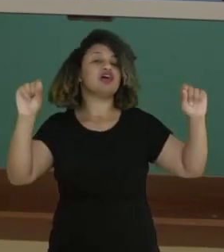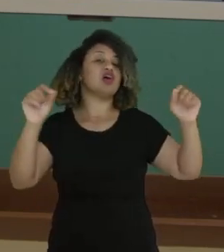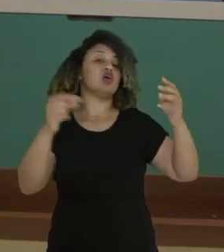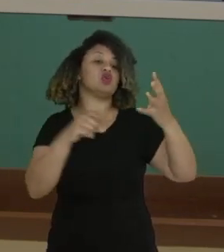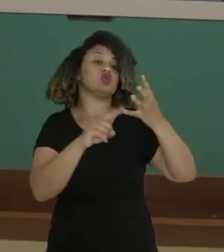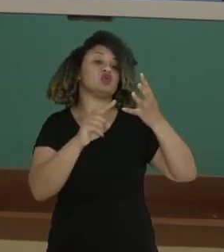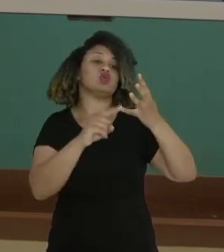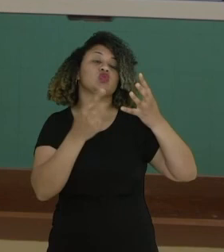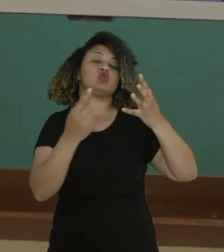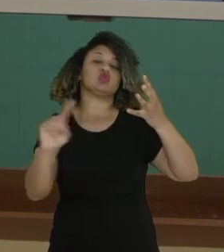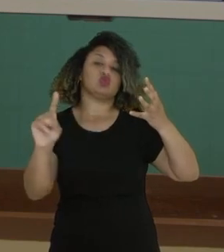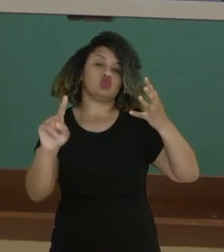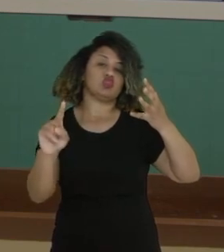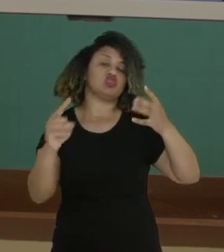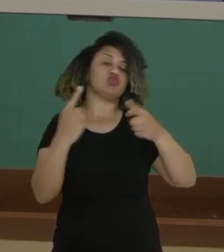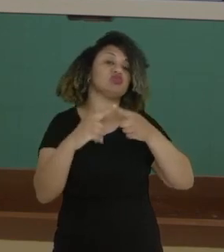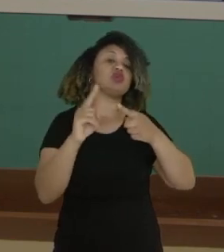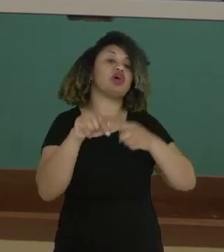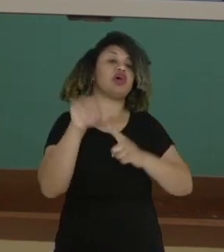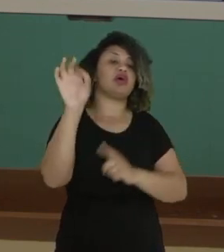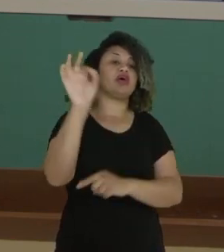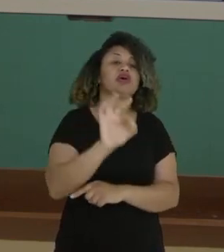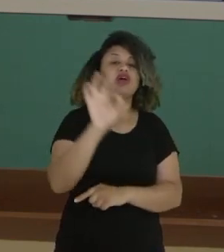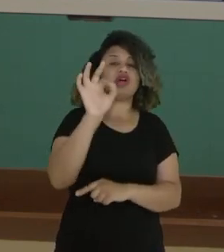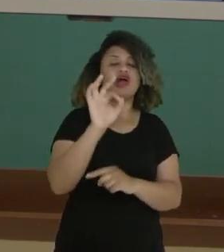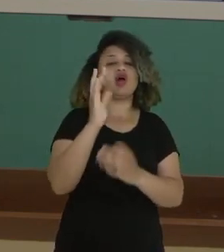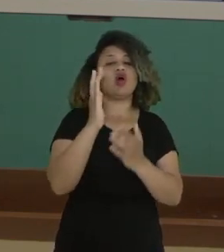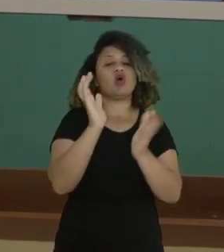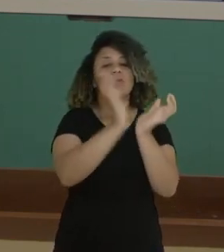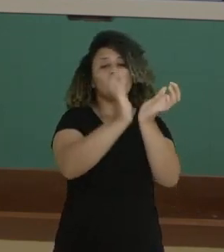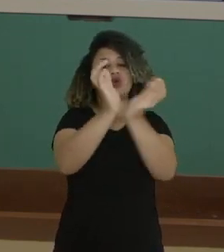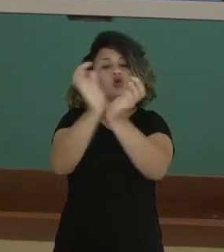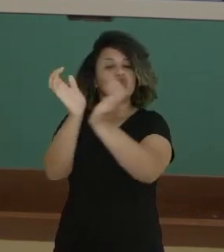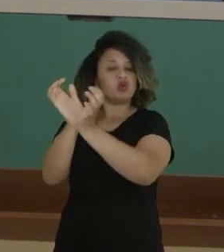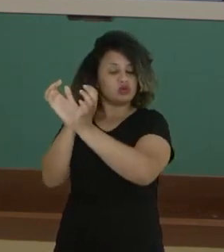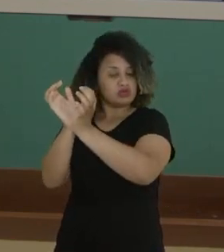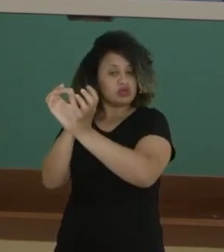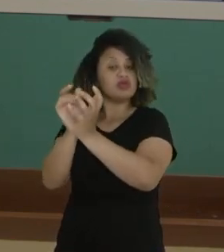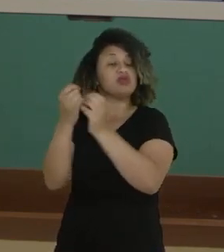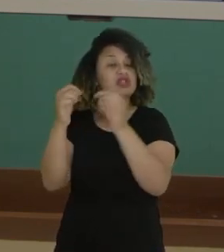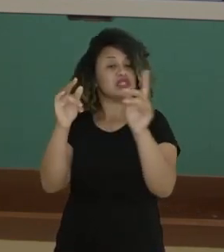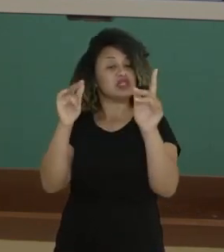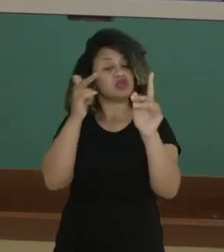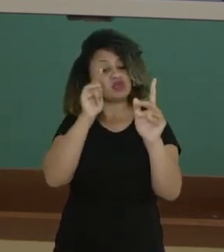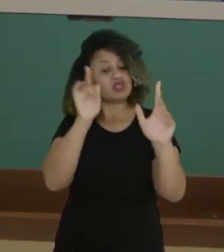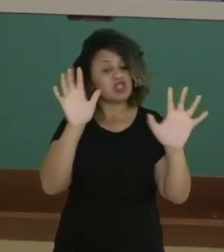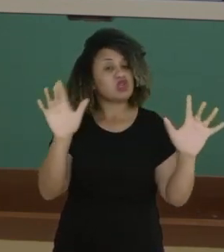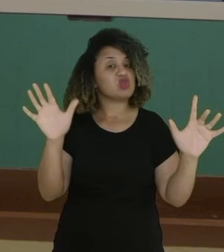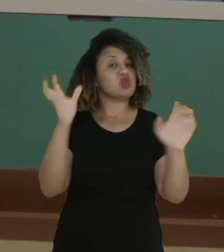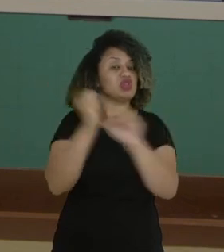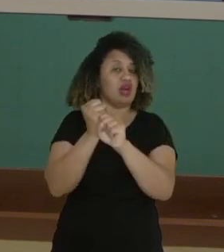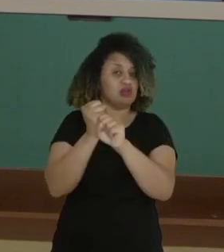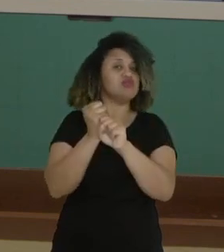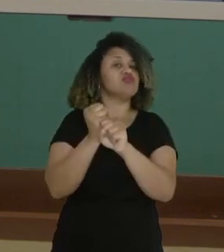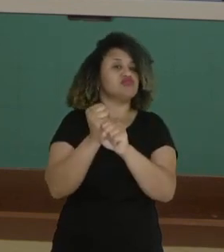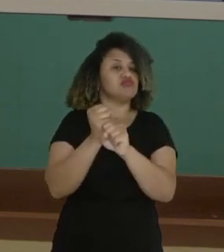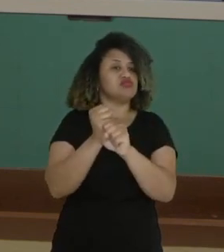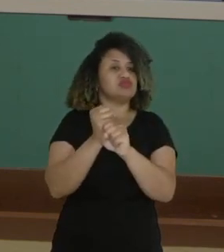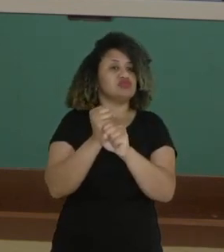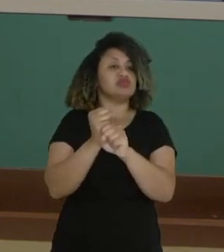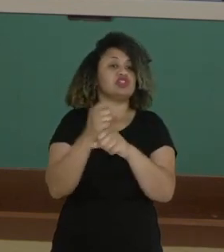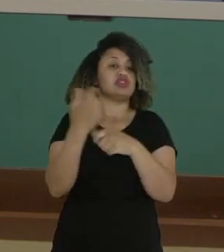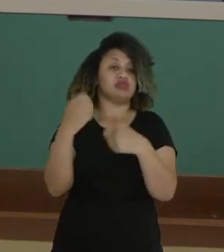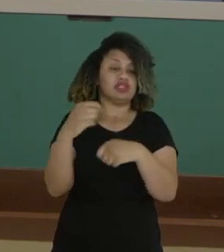último. Porque quando se trata de porcentagem, ele divide em grupos, os grupos têm que fechar o total. Se o meu total é 60, então teria